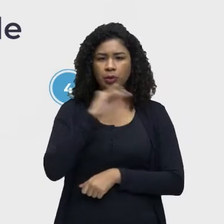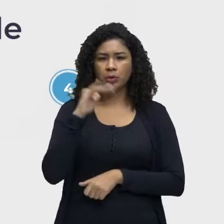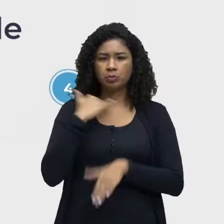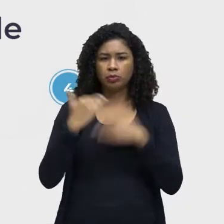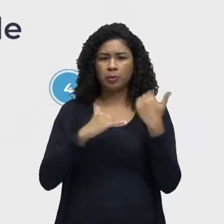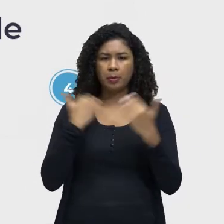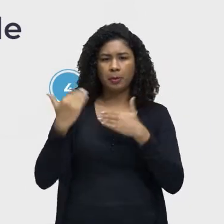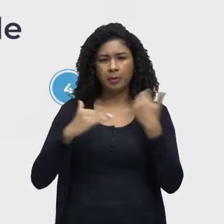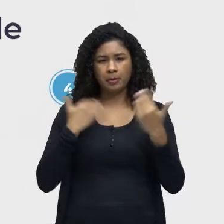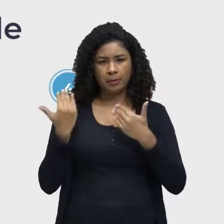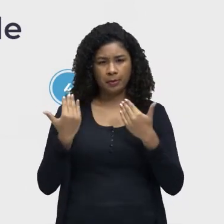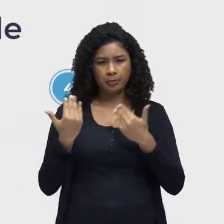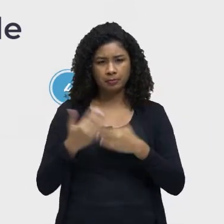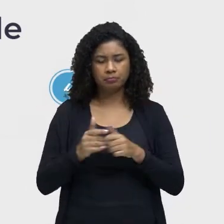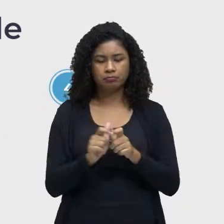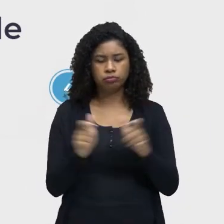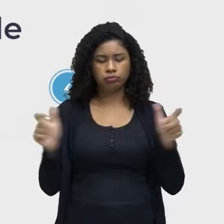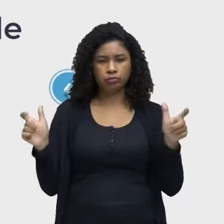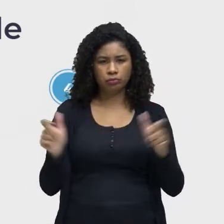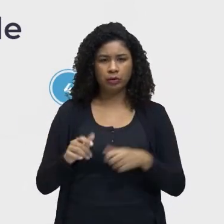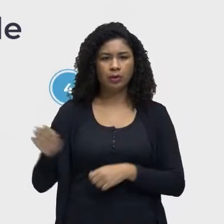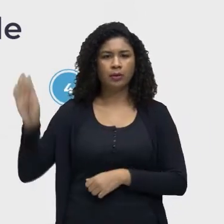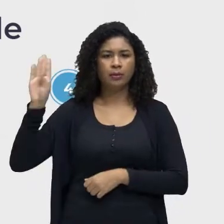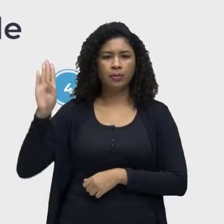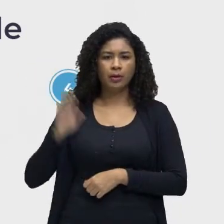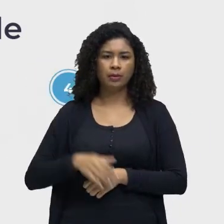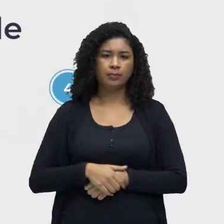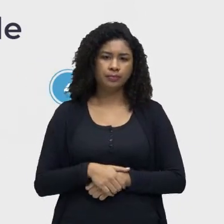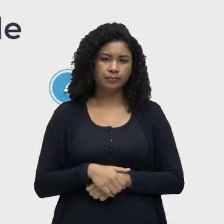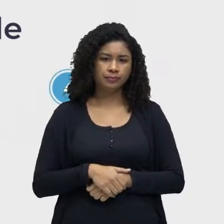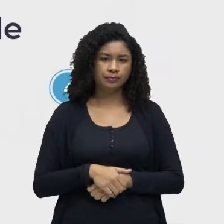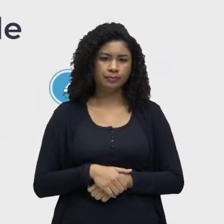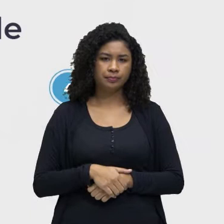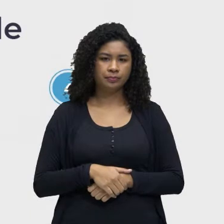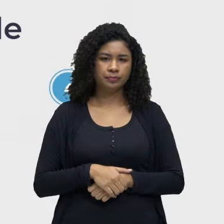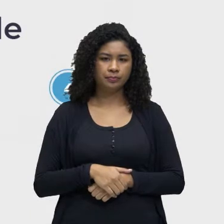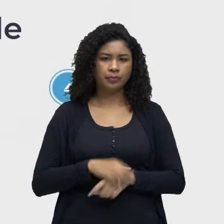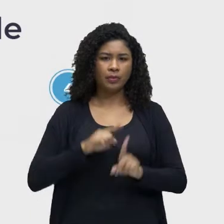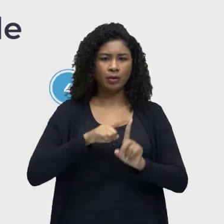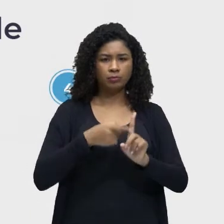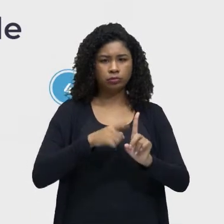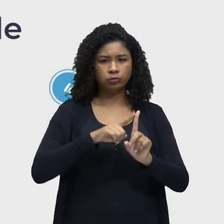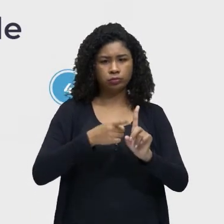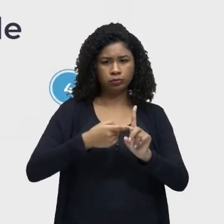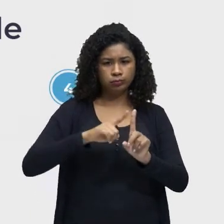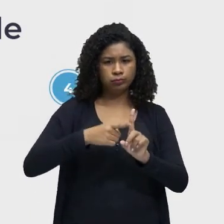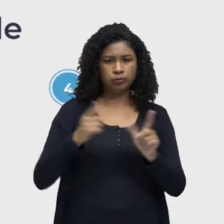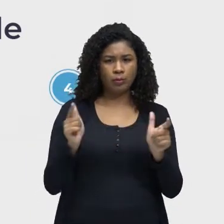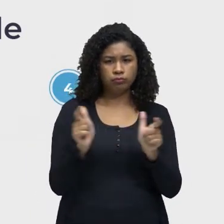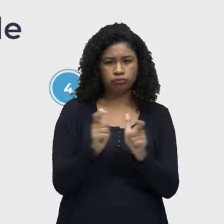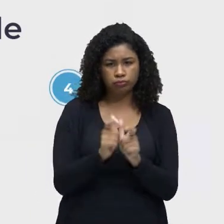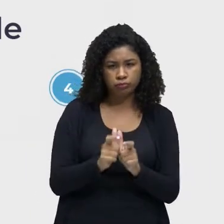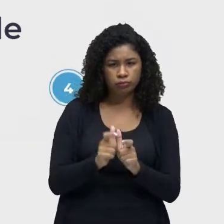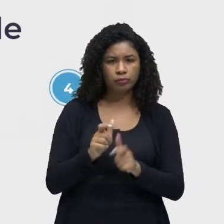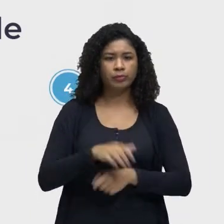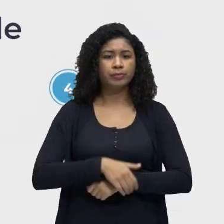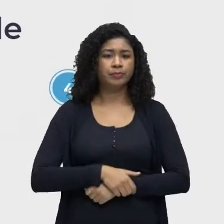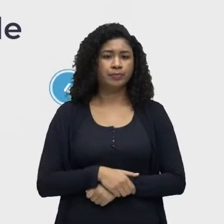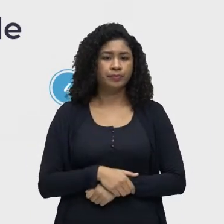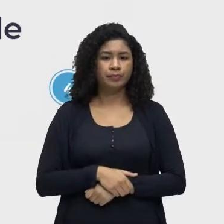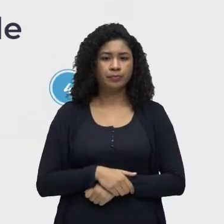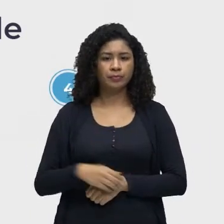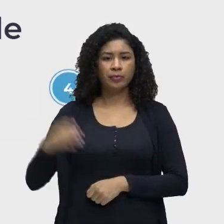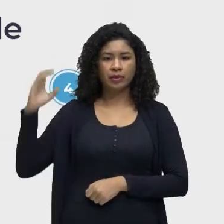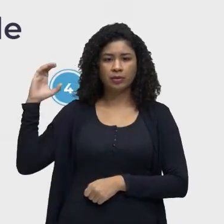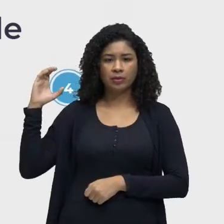baixa fecundidade nas áreas rurais e baixa longevidade? Ou foi a letra C, elevada taxa de